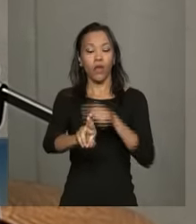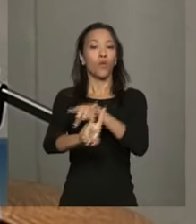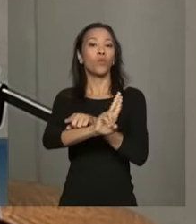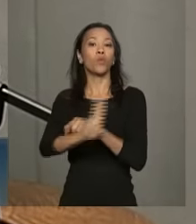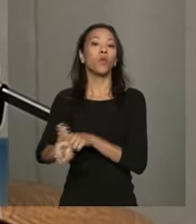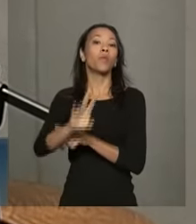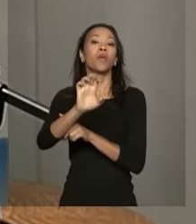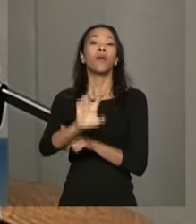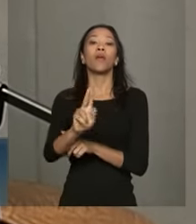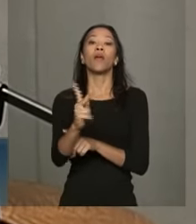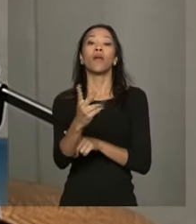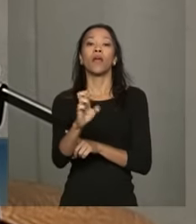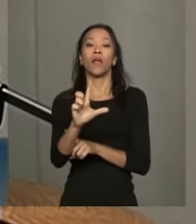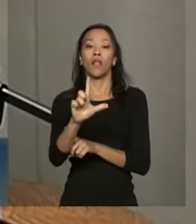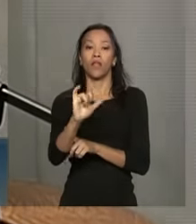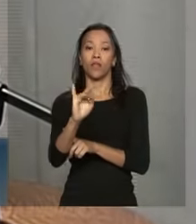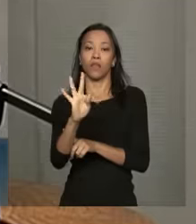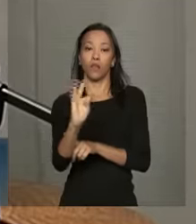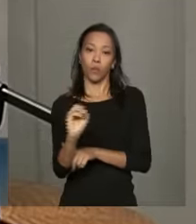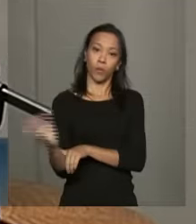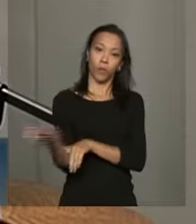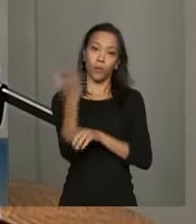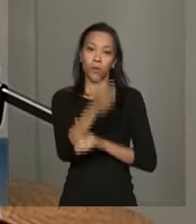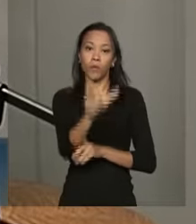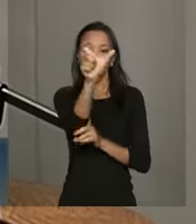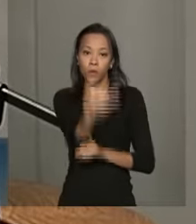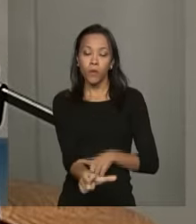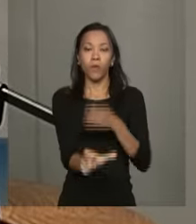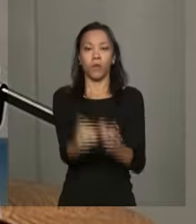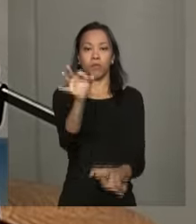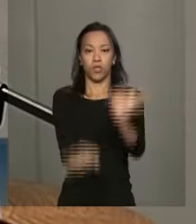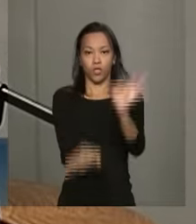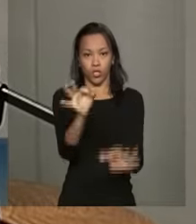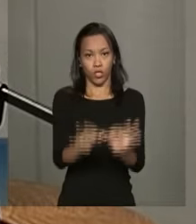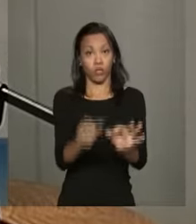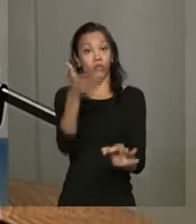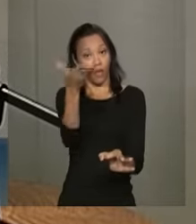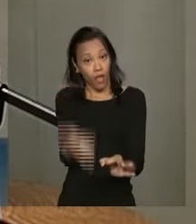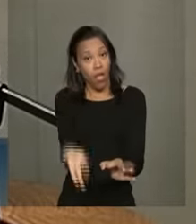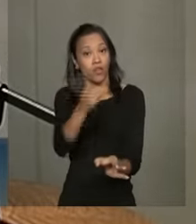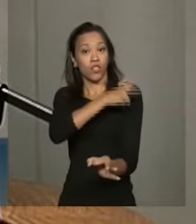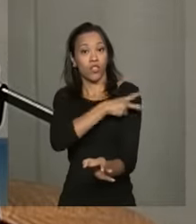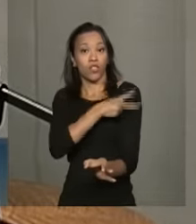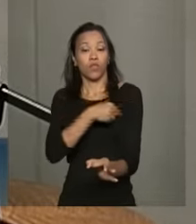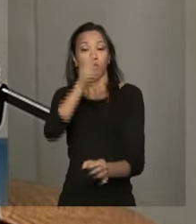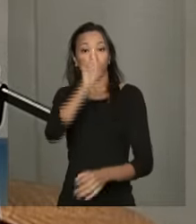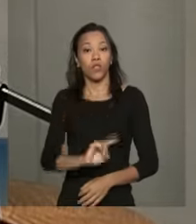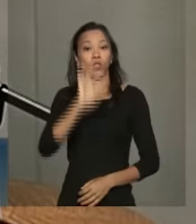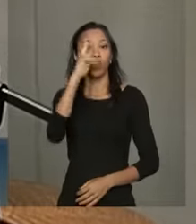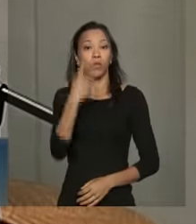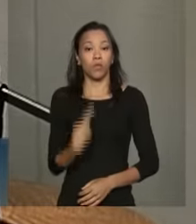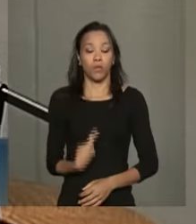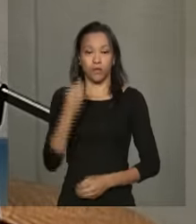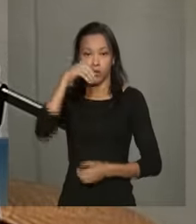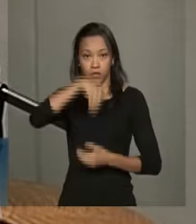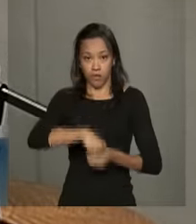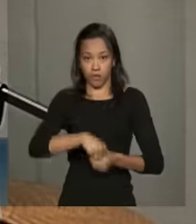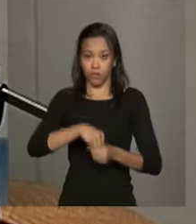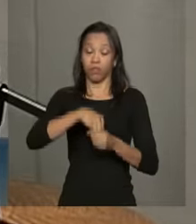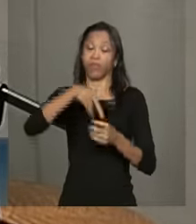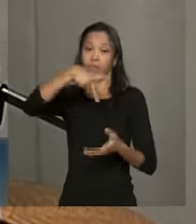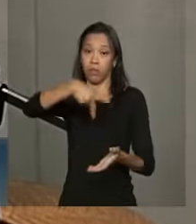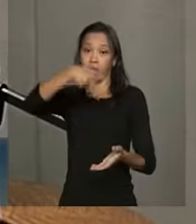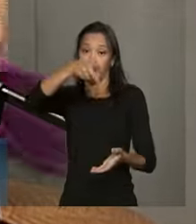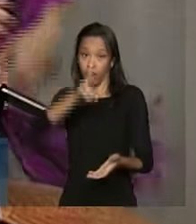elito e Excelentíssimo Senhor Ministro de estado chefe da secretaria de Direitos Humanos da presidência da república